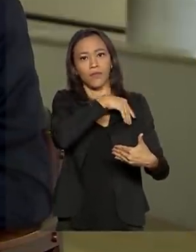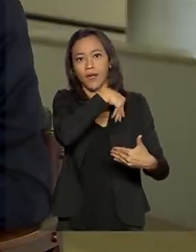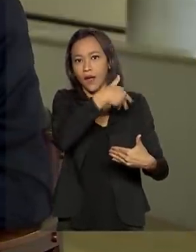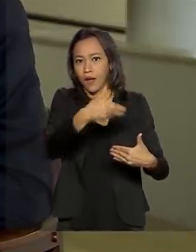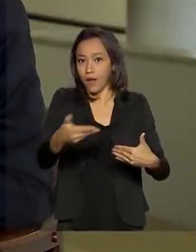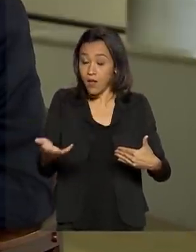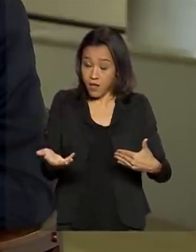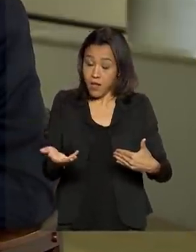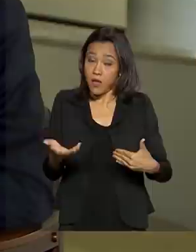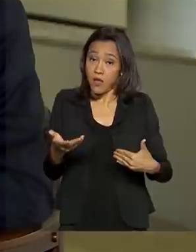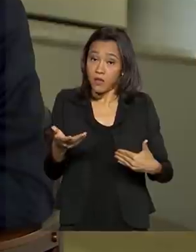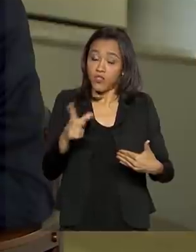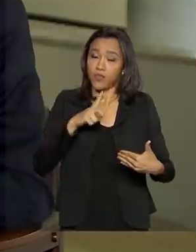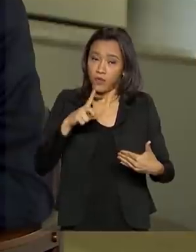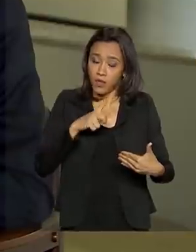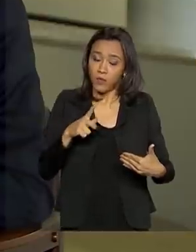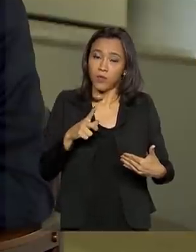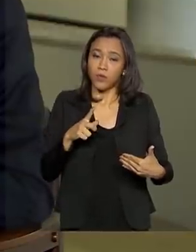Nós tivemos